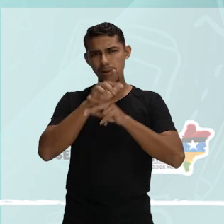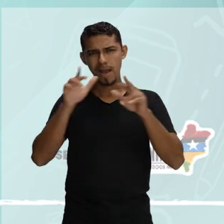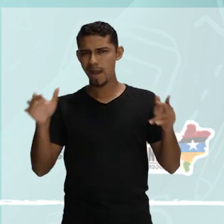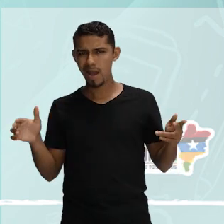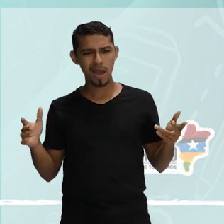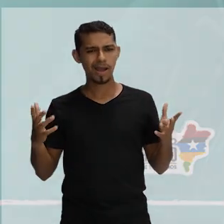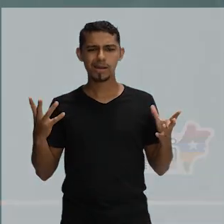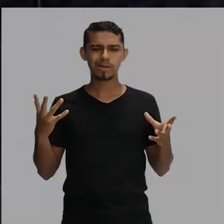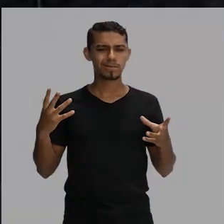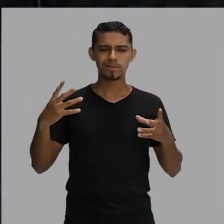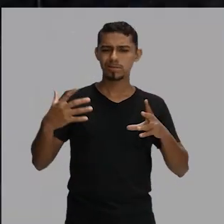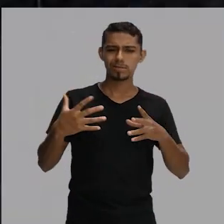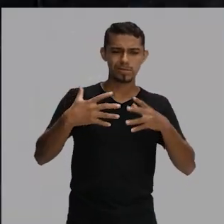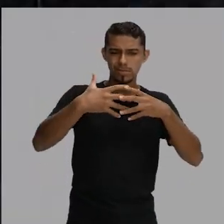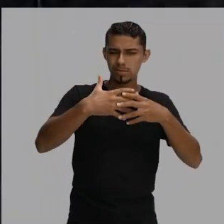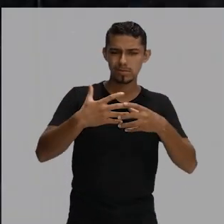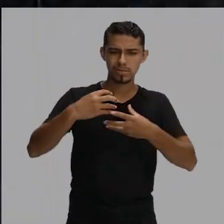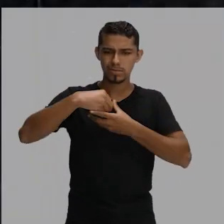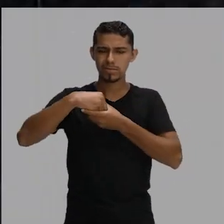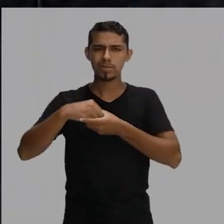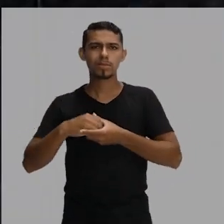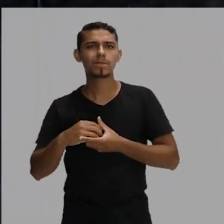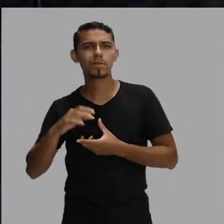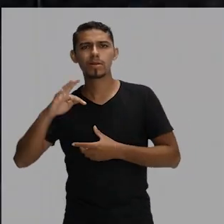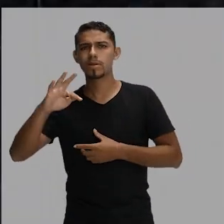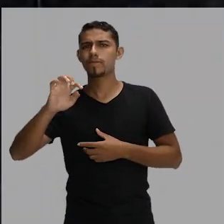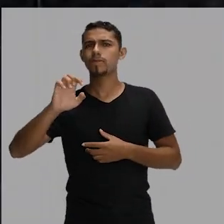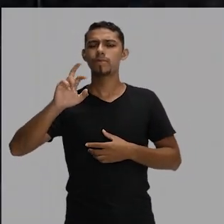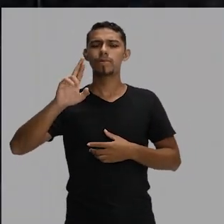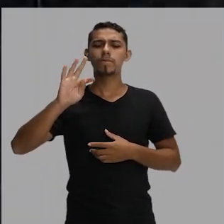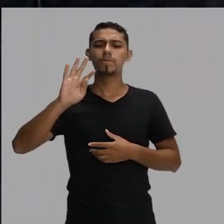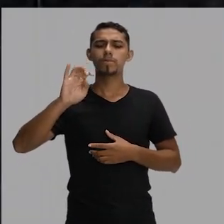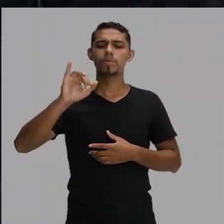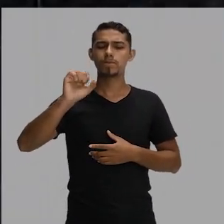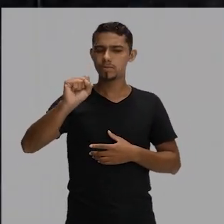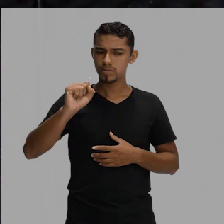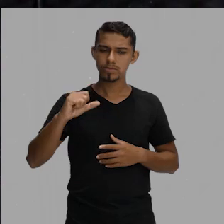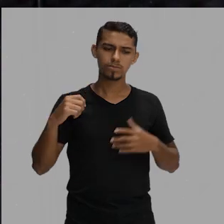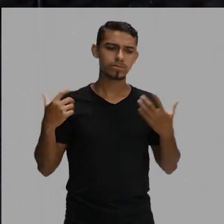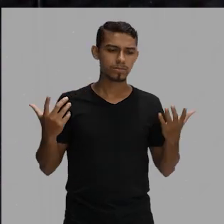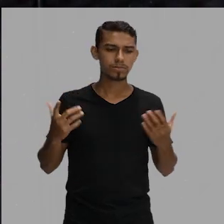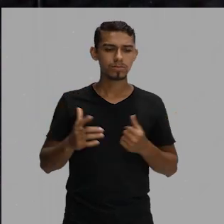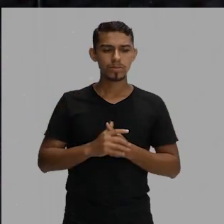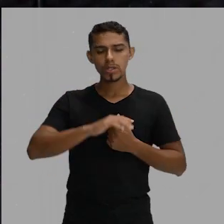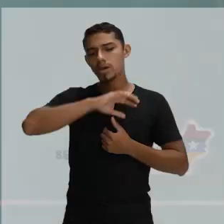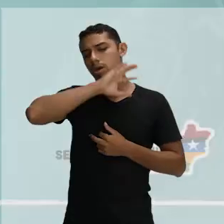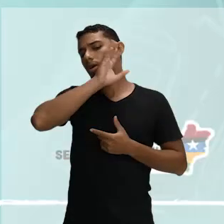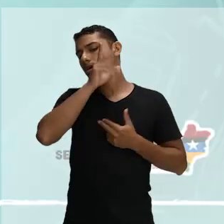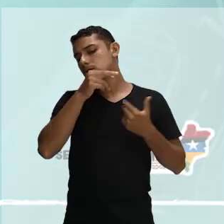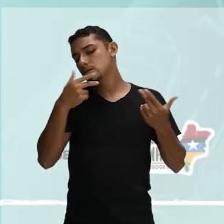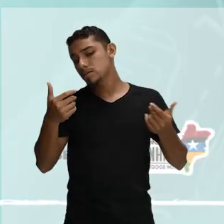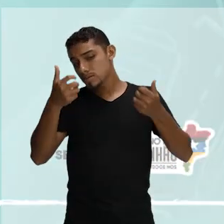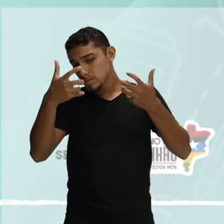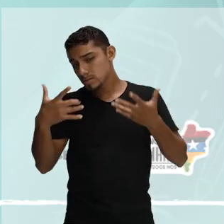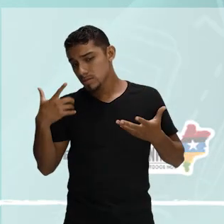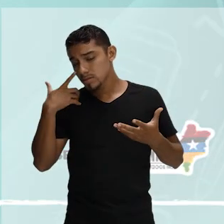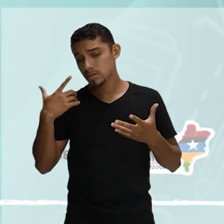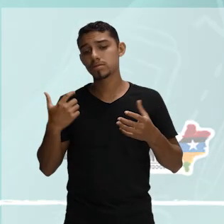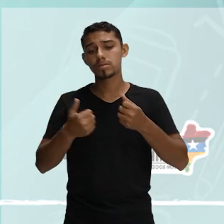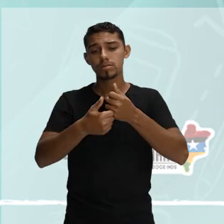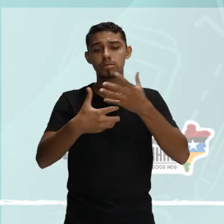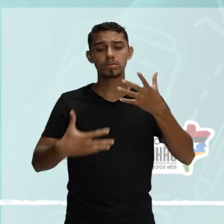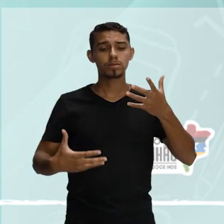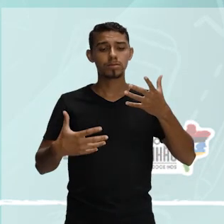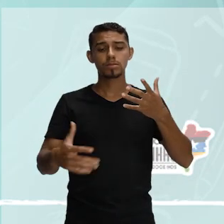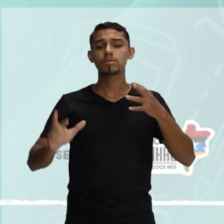se intercruzando e está produzindo descendentes férteis. Vamos lá. Os animais descritos foram classificados como